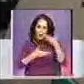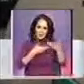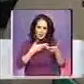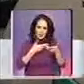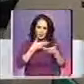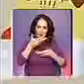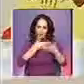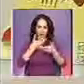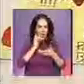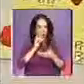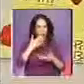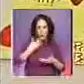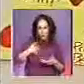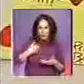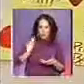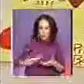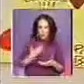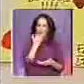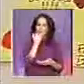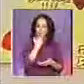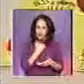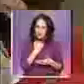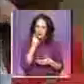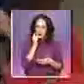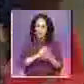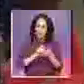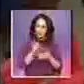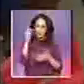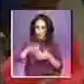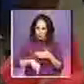necessariamente para nós um momento de grande orgulho e de grande satisfação.